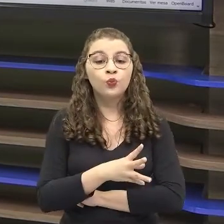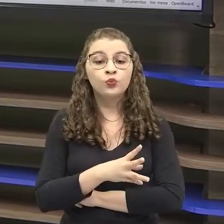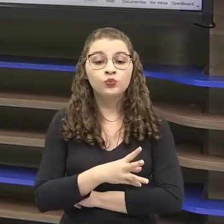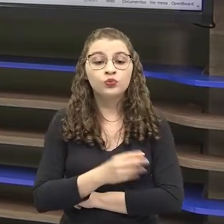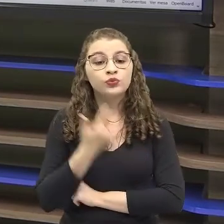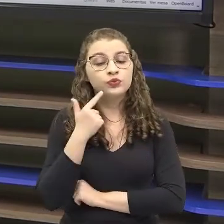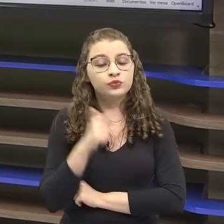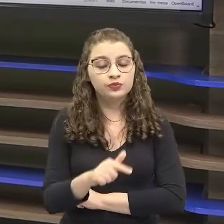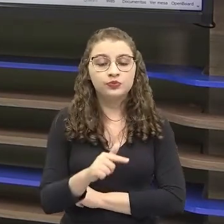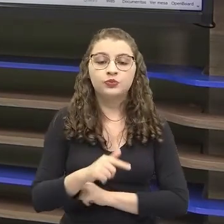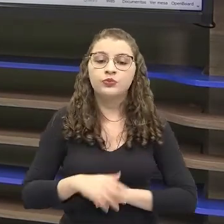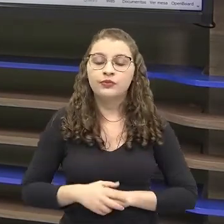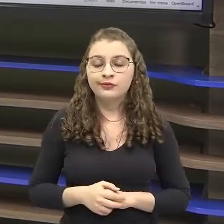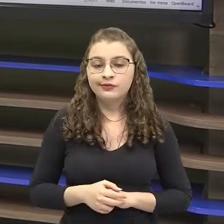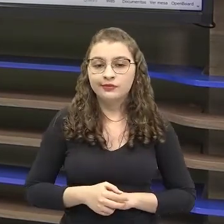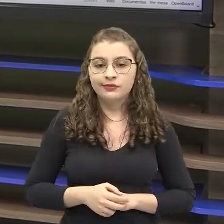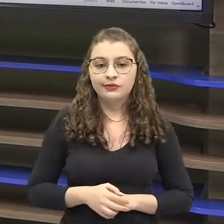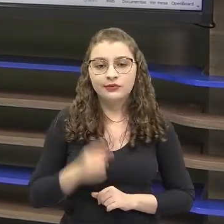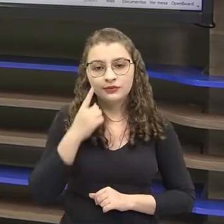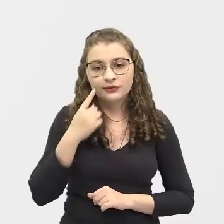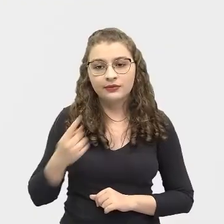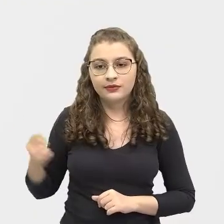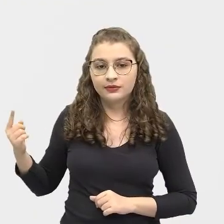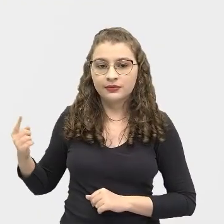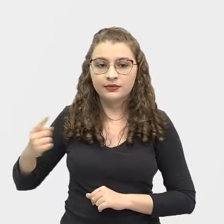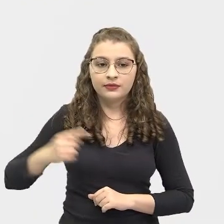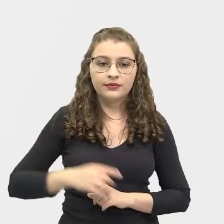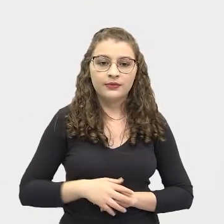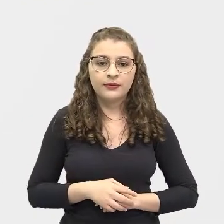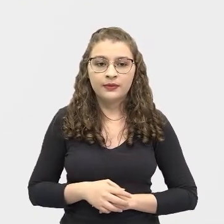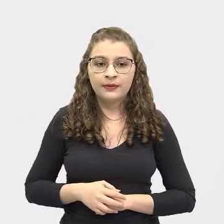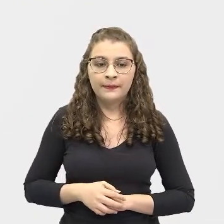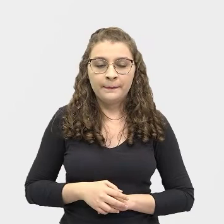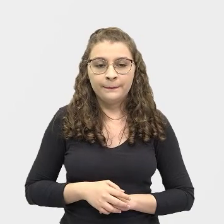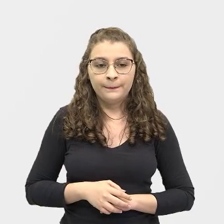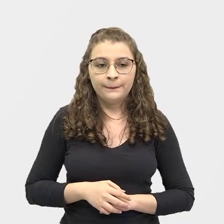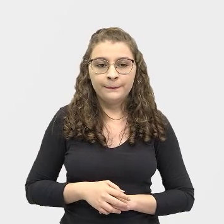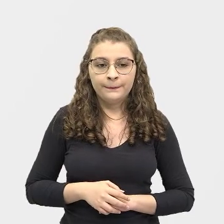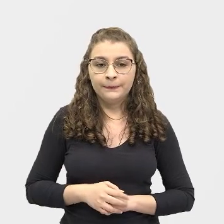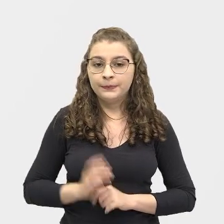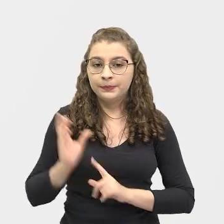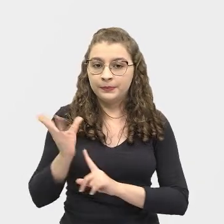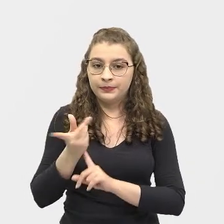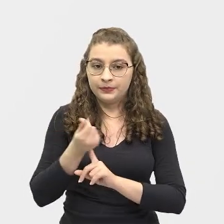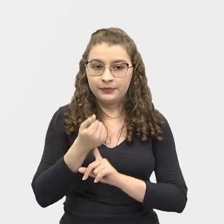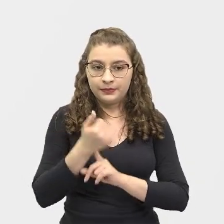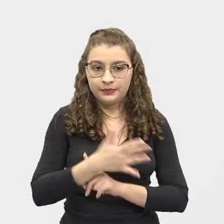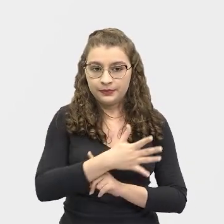nova linguagem. Muito bem, então olha só. Então, romper com a cultura